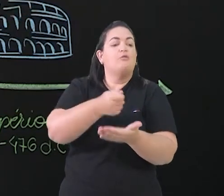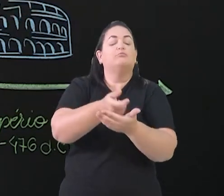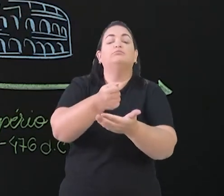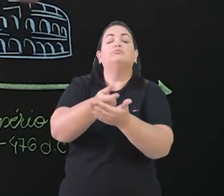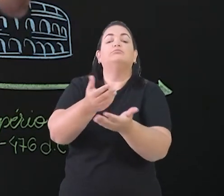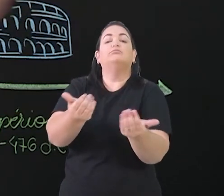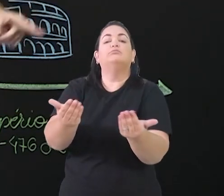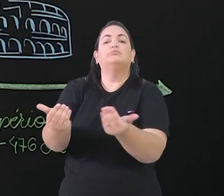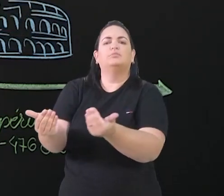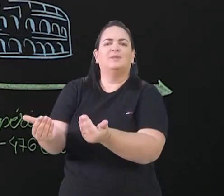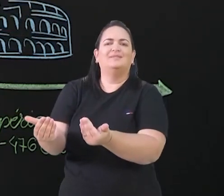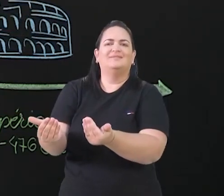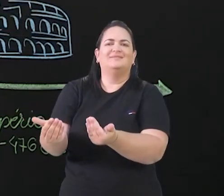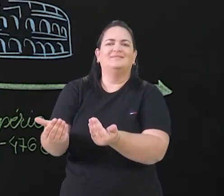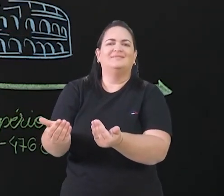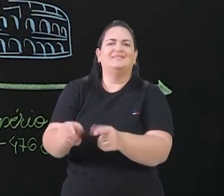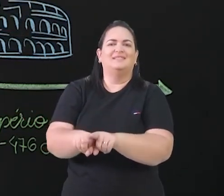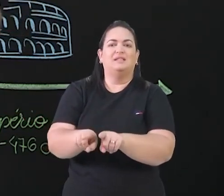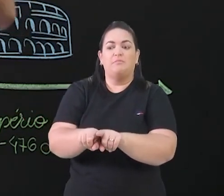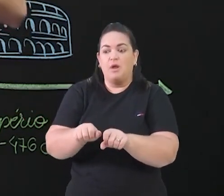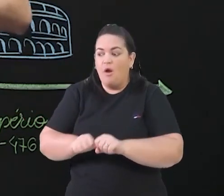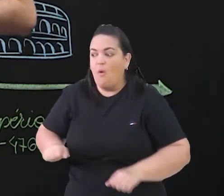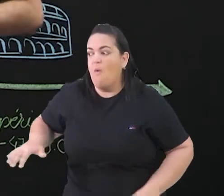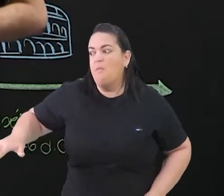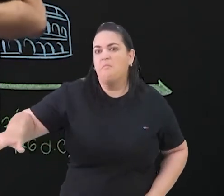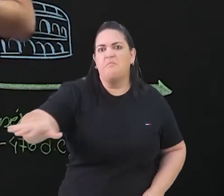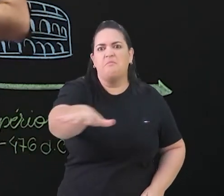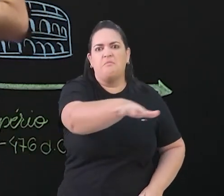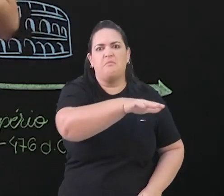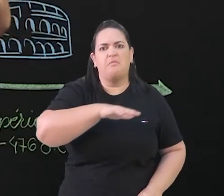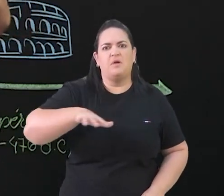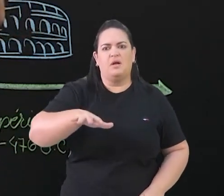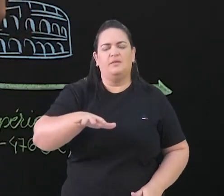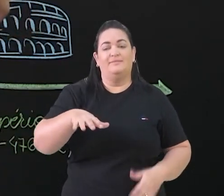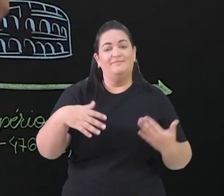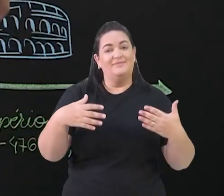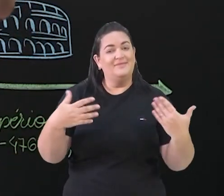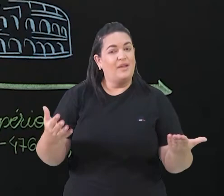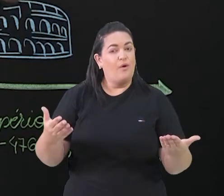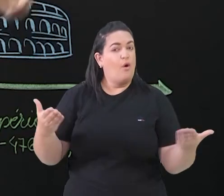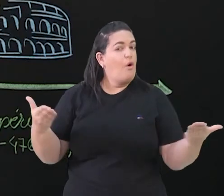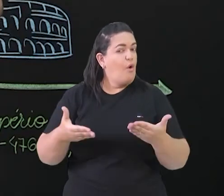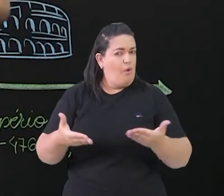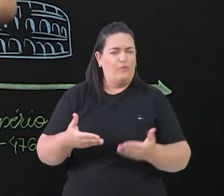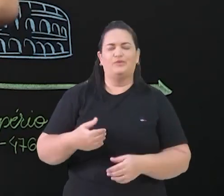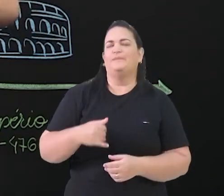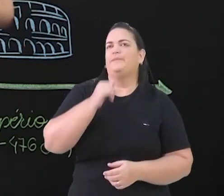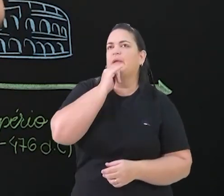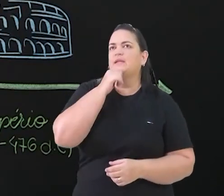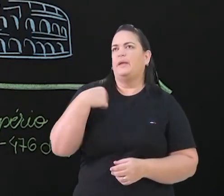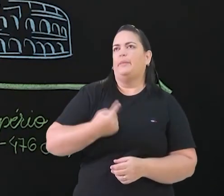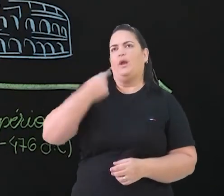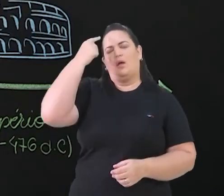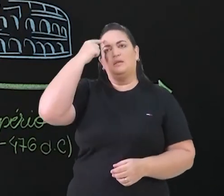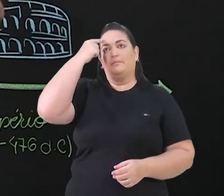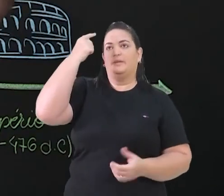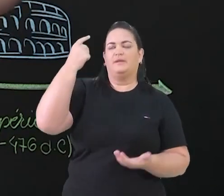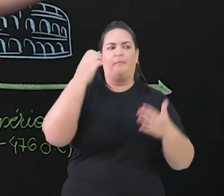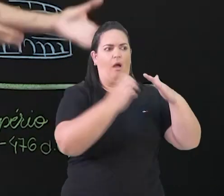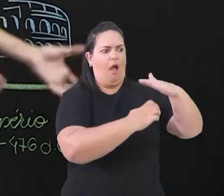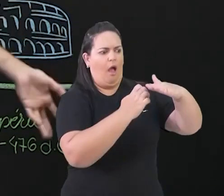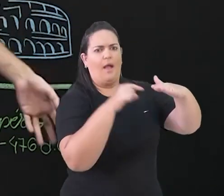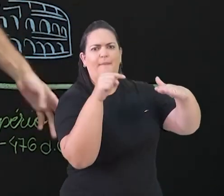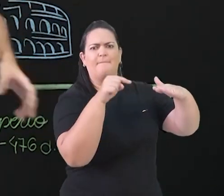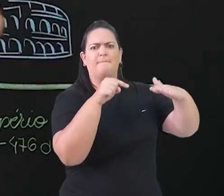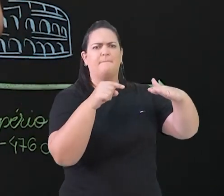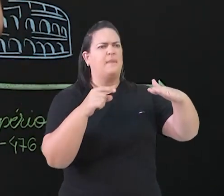mando sobre uma grande área. O que acontece? A própria noção que hoje nós temos de império, quando a gente diz que uma empresa é um